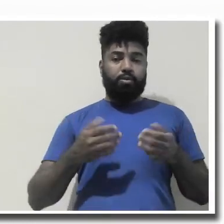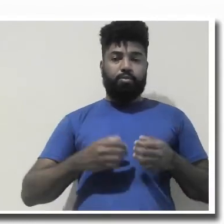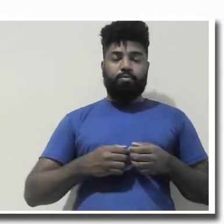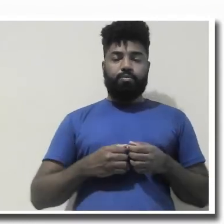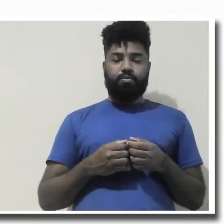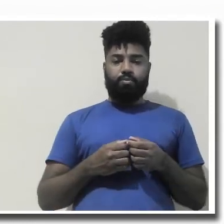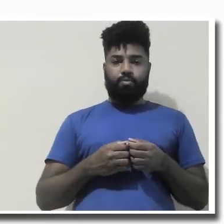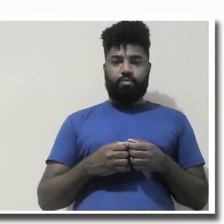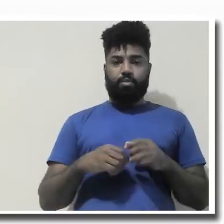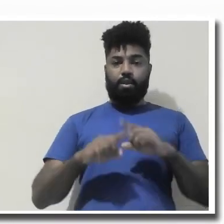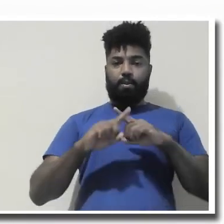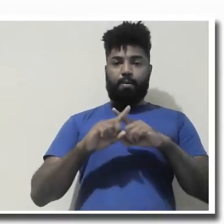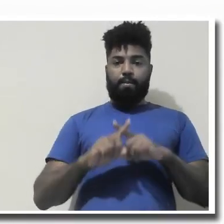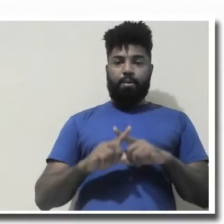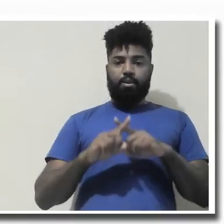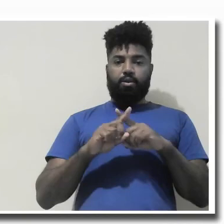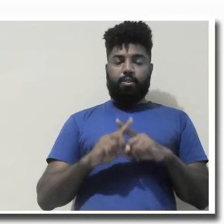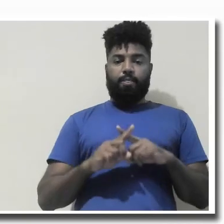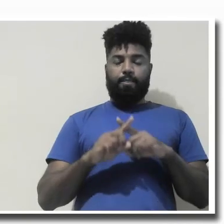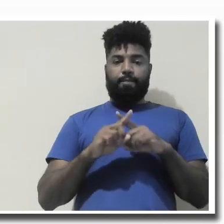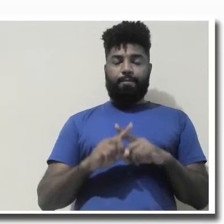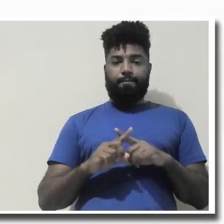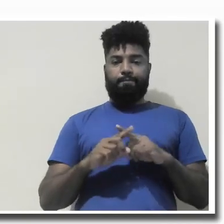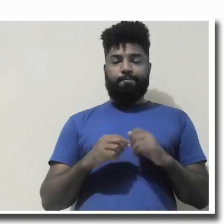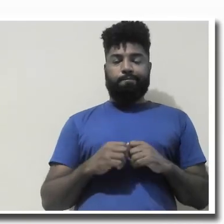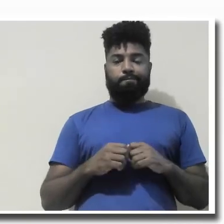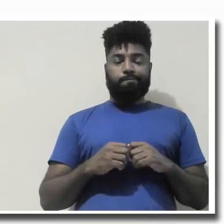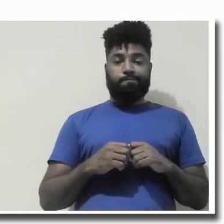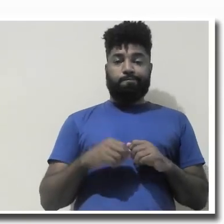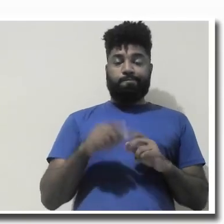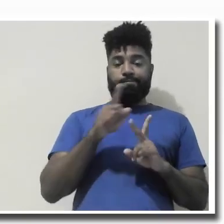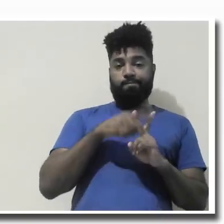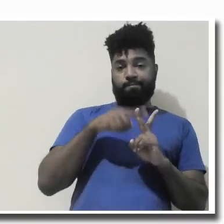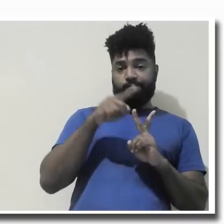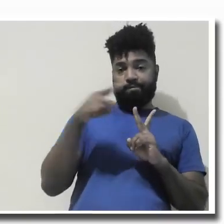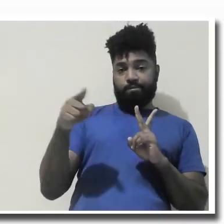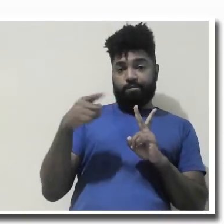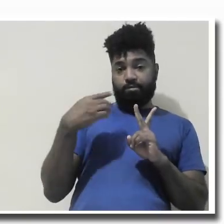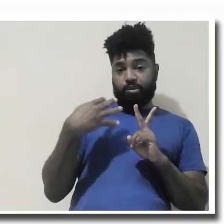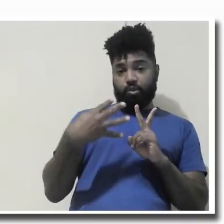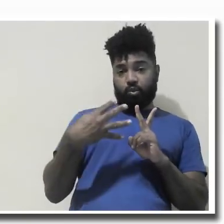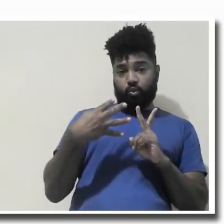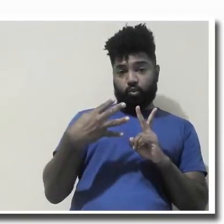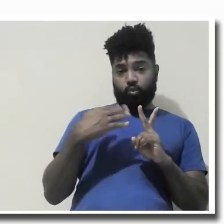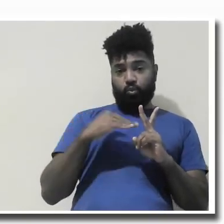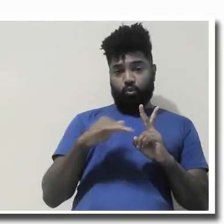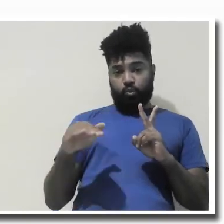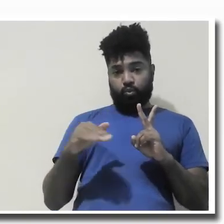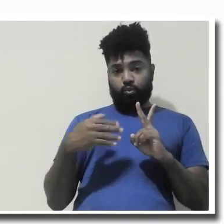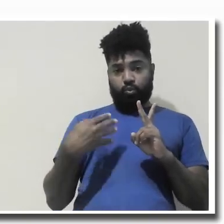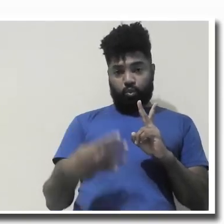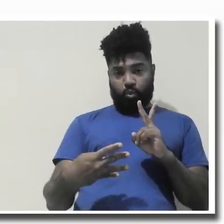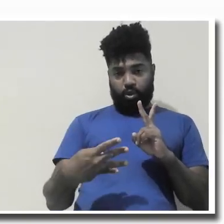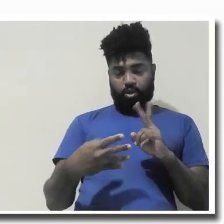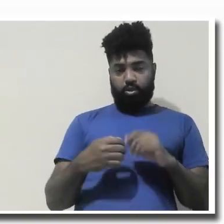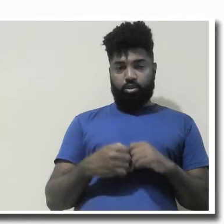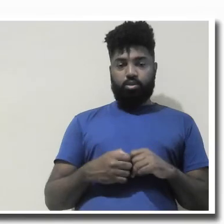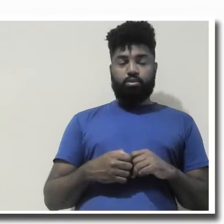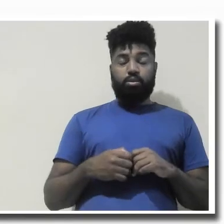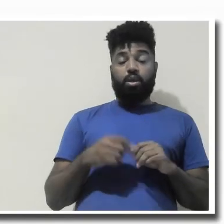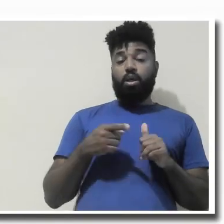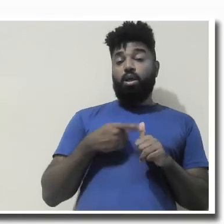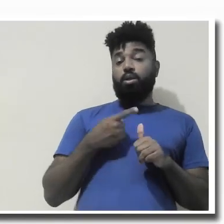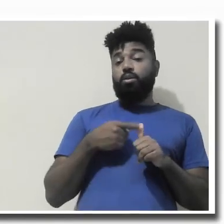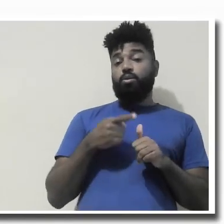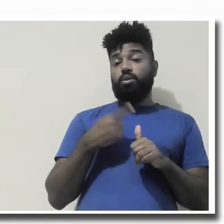para que multipliquemos raiz de 4 por 4, primeiro necessitamos calcular a raiz quadrada